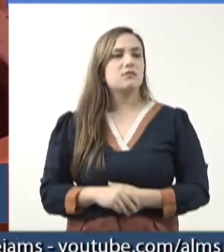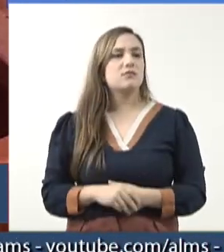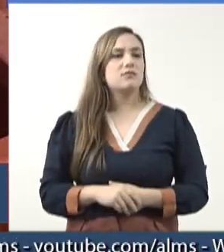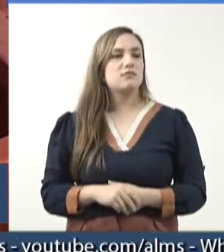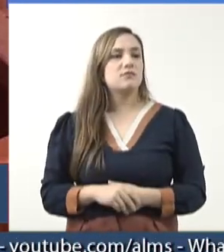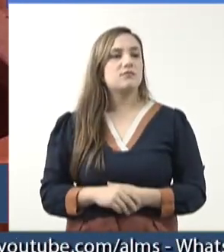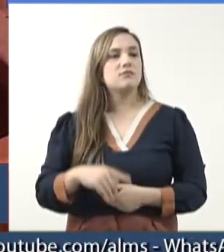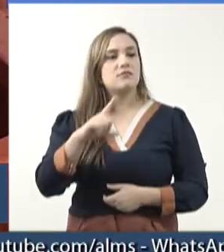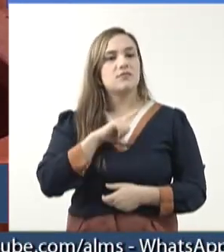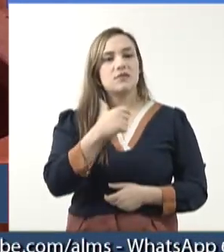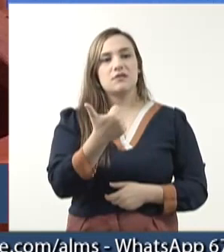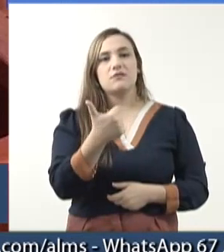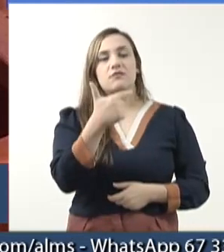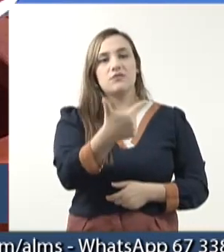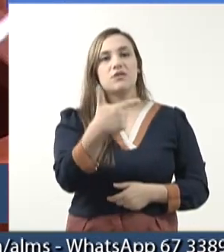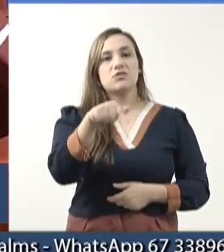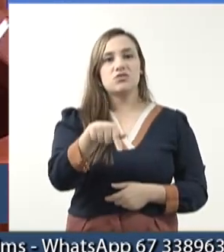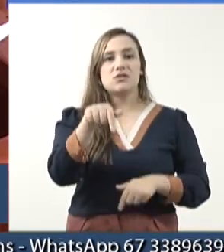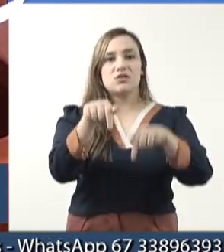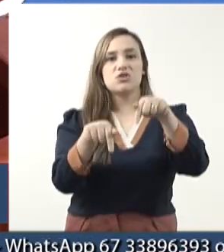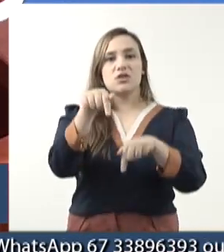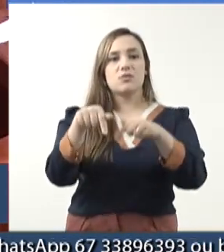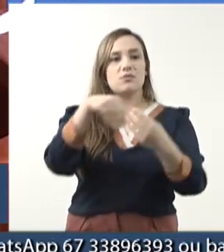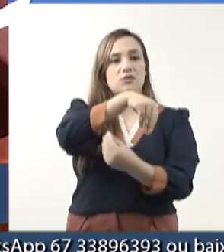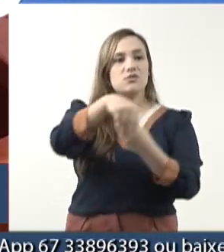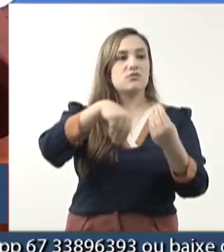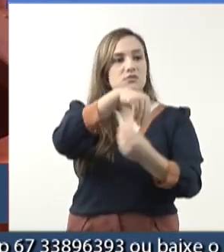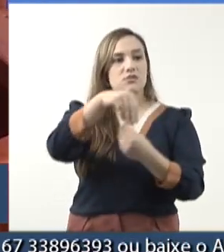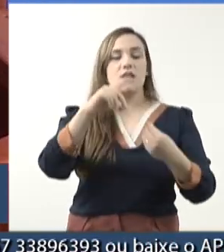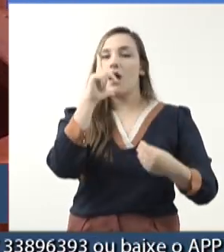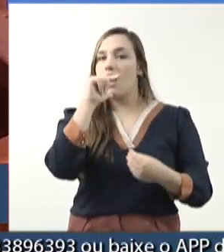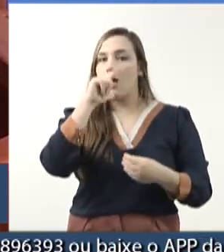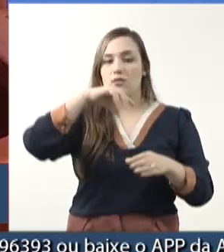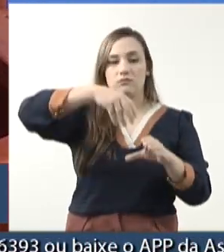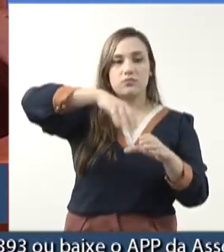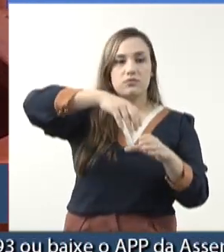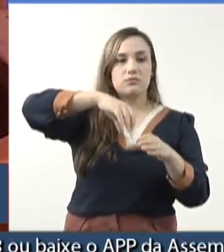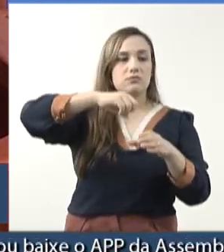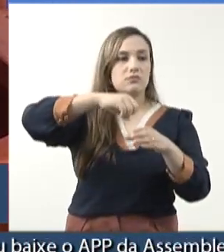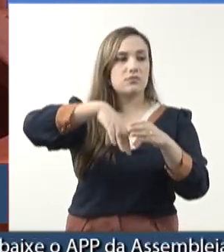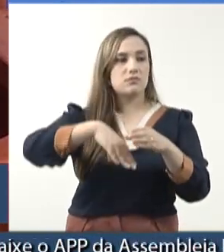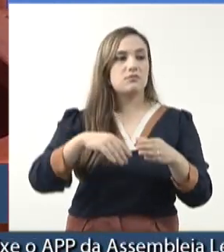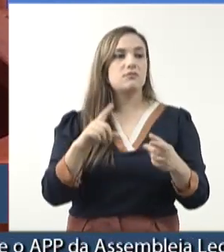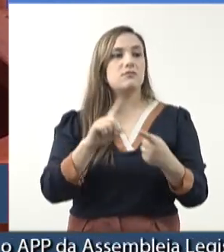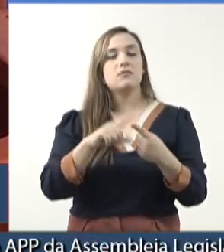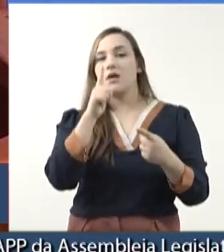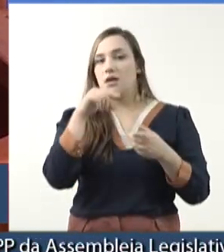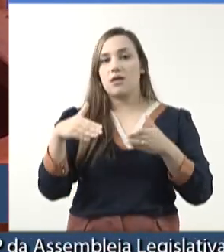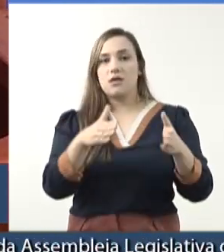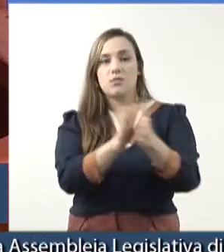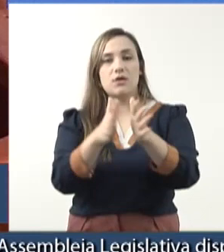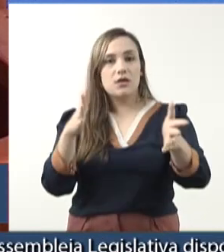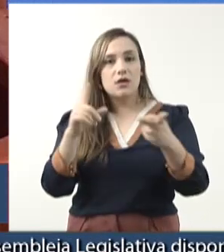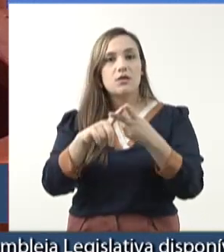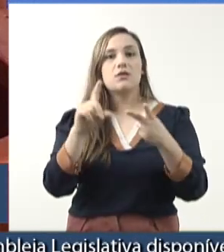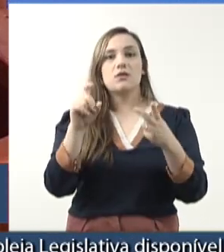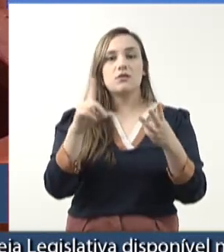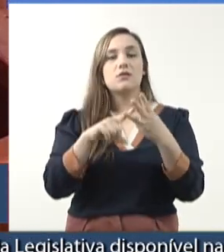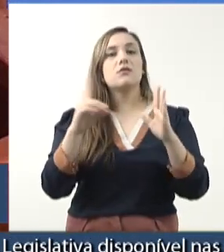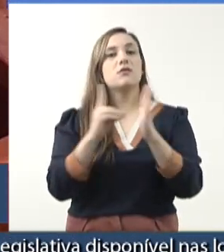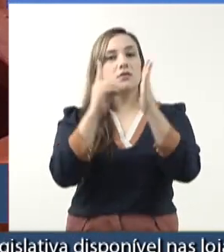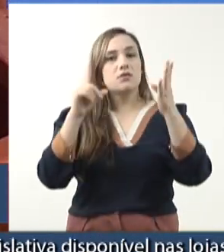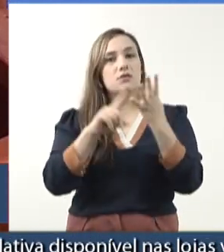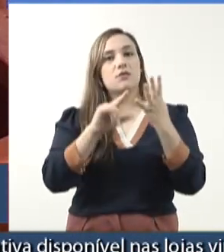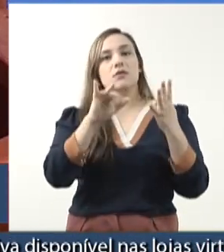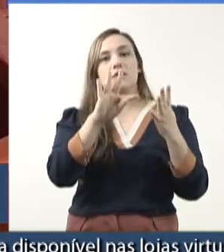temos 27 agrotóxicos nas águas das torneiras que foram encontrados na cidade de Rio Brilhante, Dourados, Deodápolis,